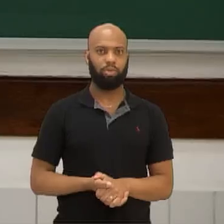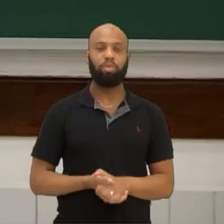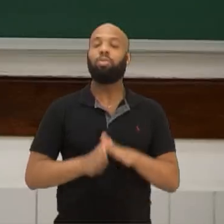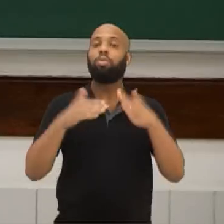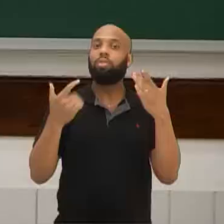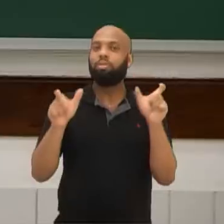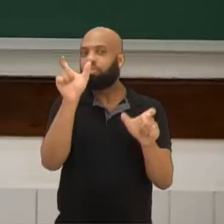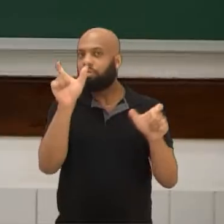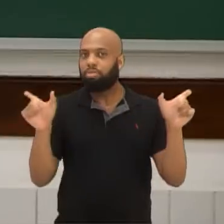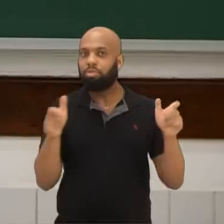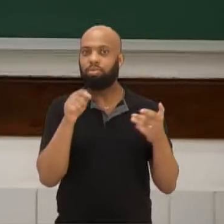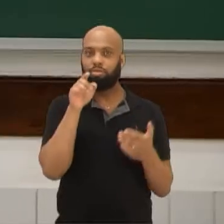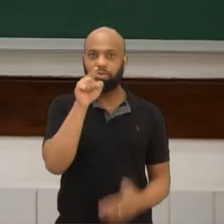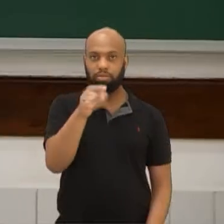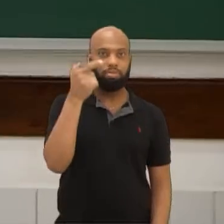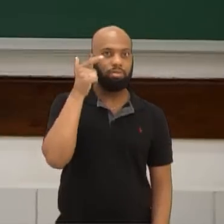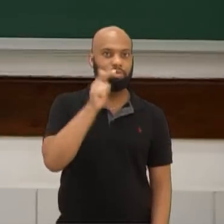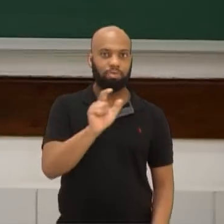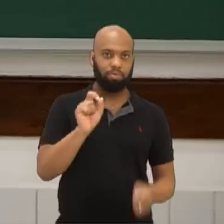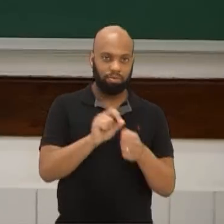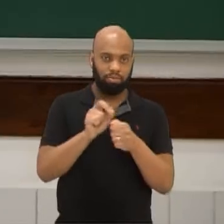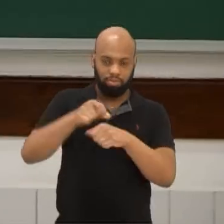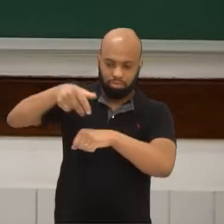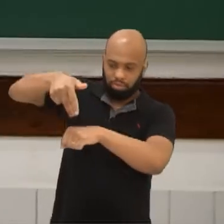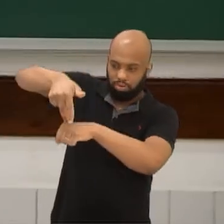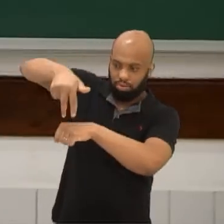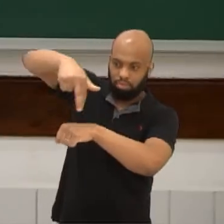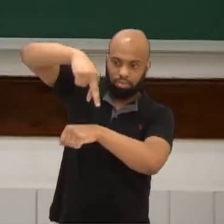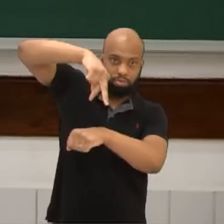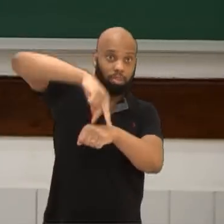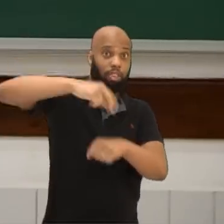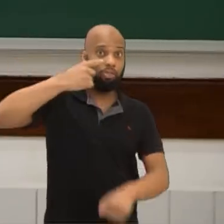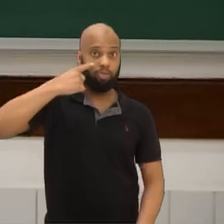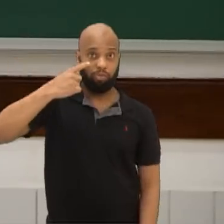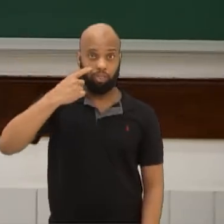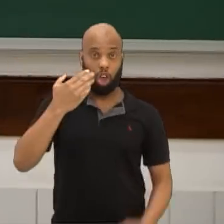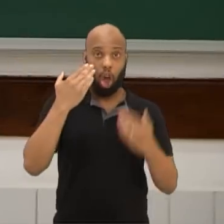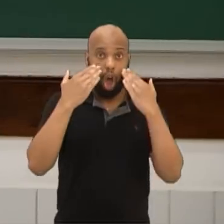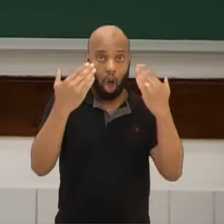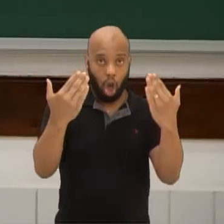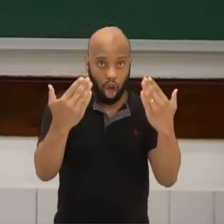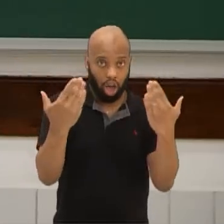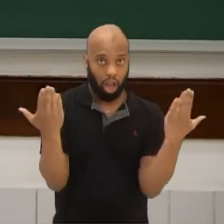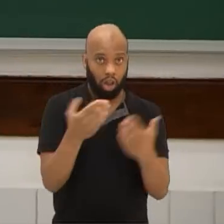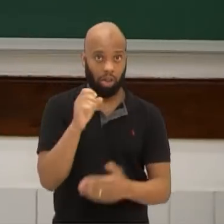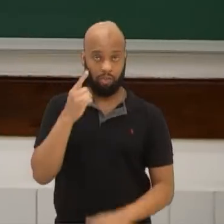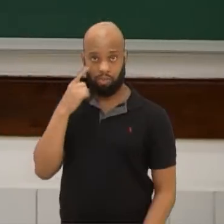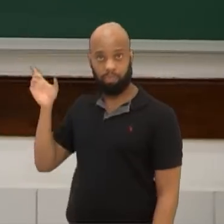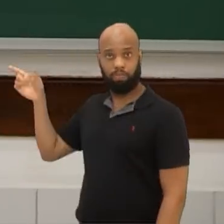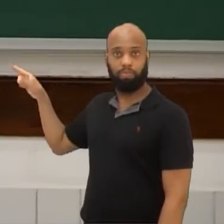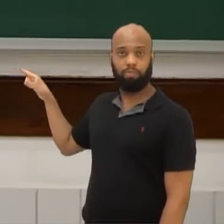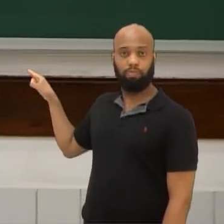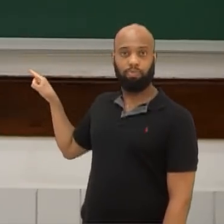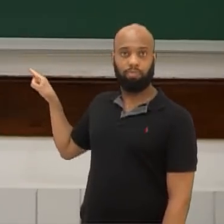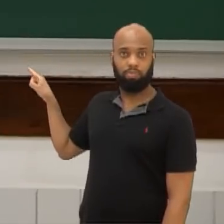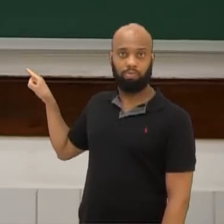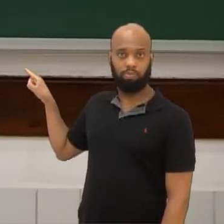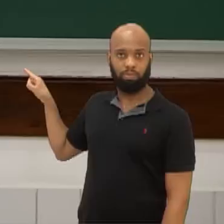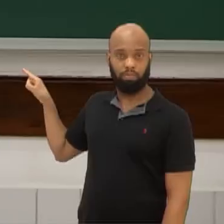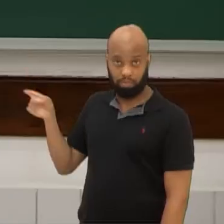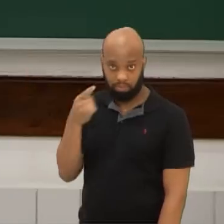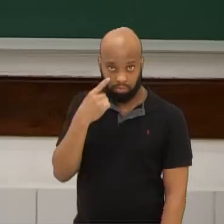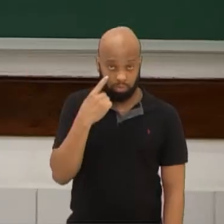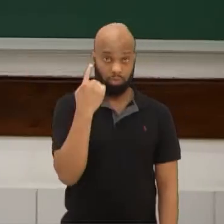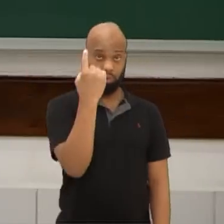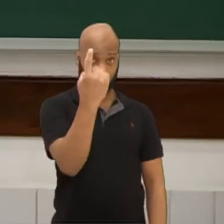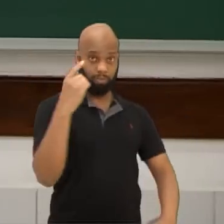E aí, galerinha, realizaram o giro? Então, olha a professora está de frente para vocês. Se a professora fizer uma volta, o que